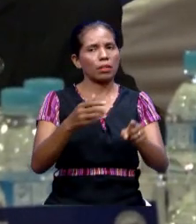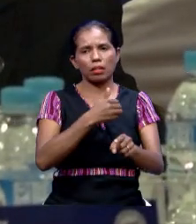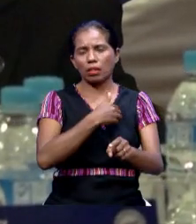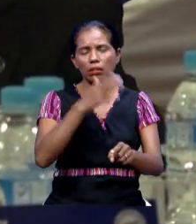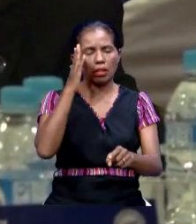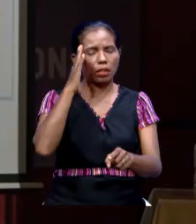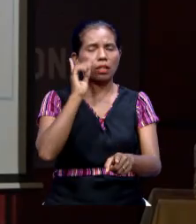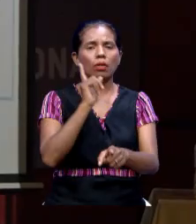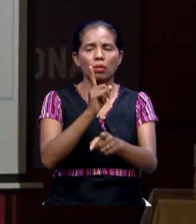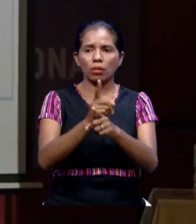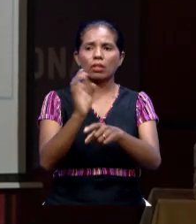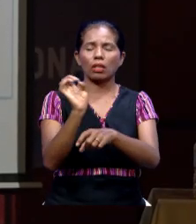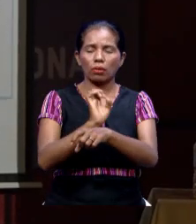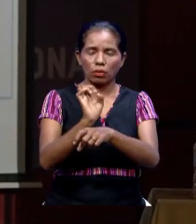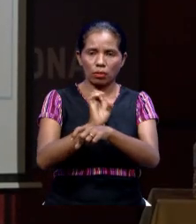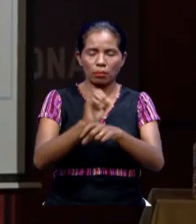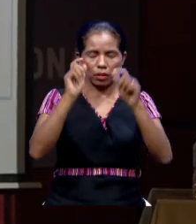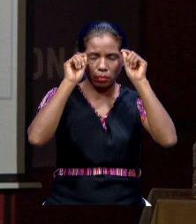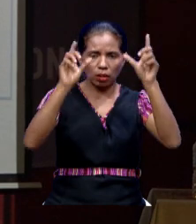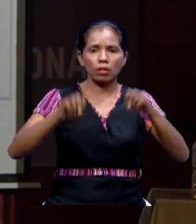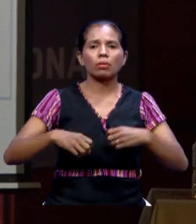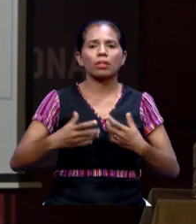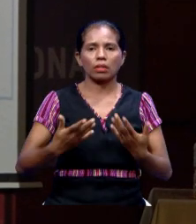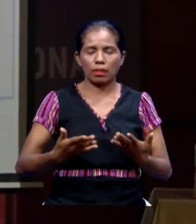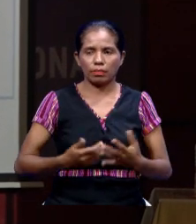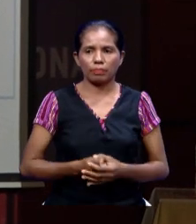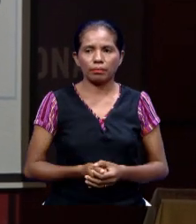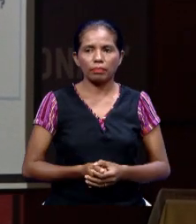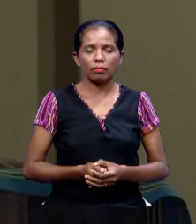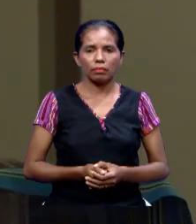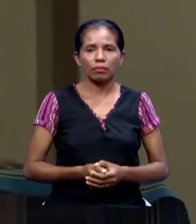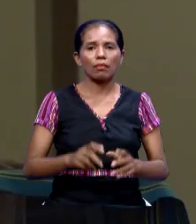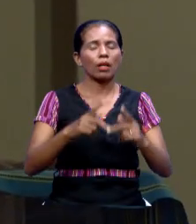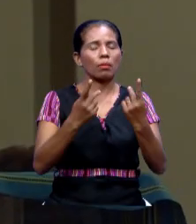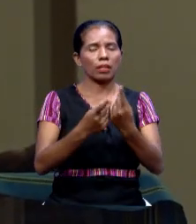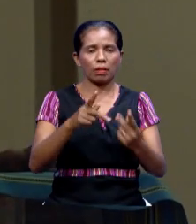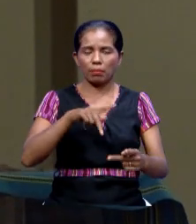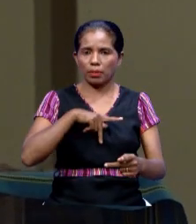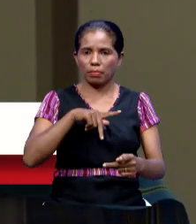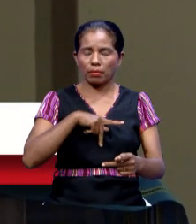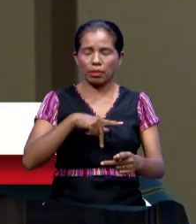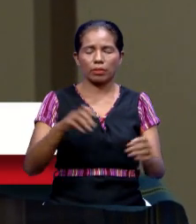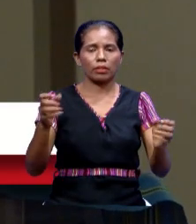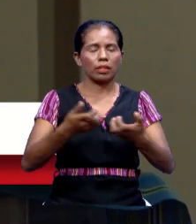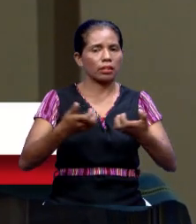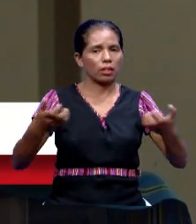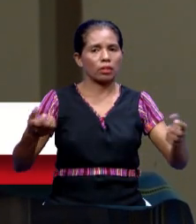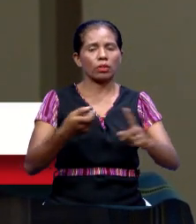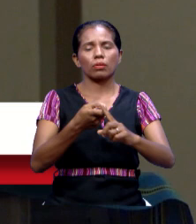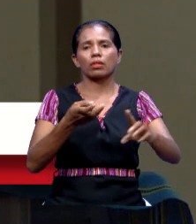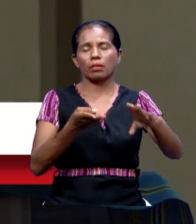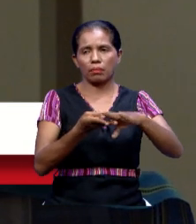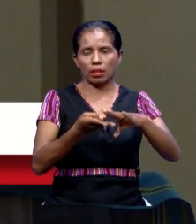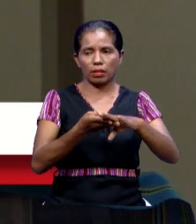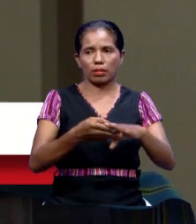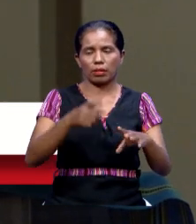lolos ekonomia Timor-Leste atau sai oinsa. Setor privado la se susi banka, la se susi banko.